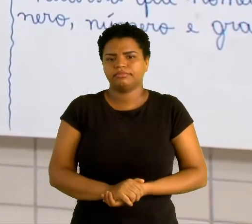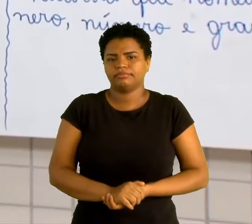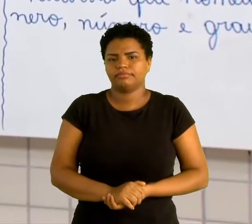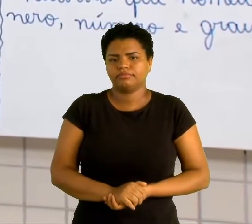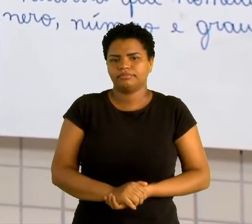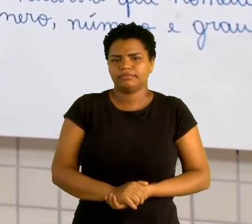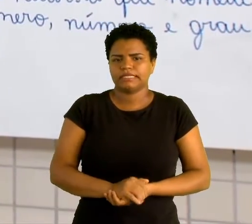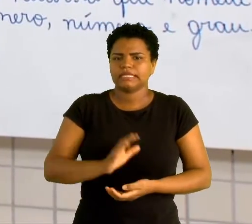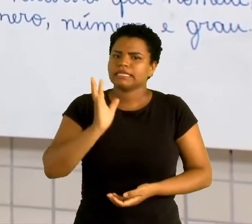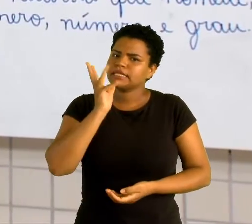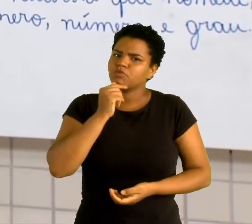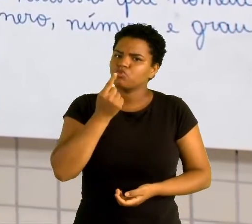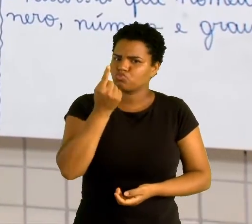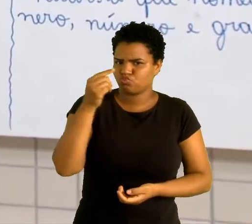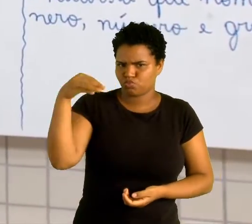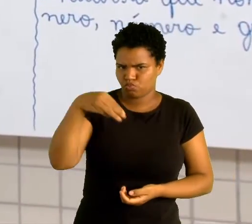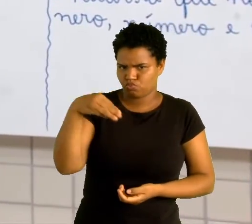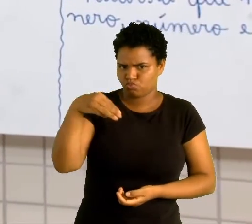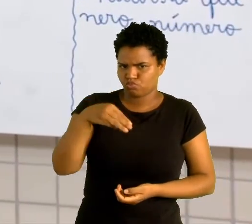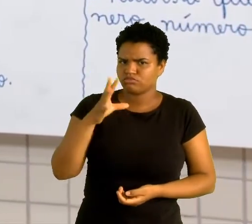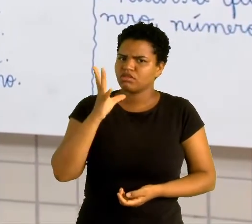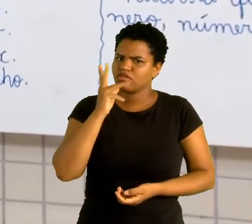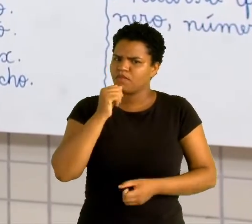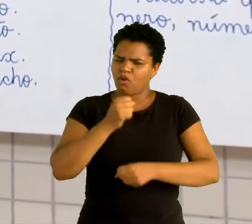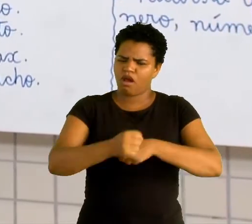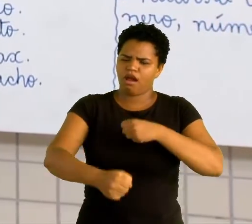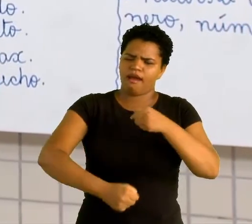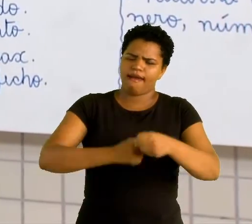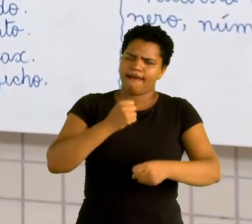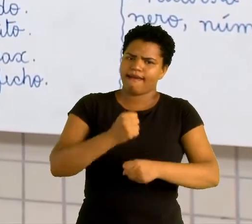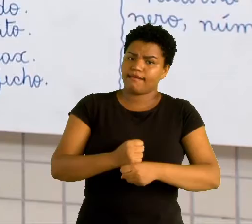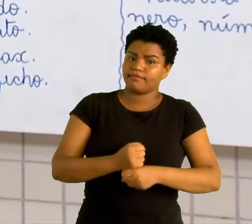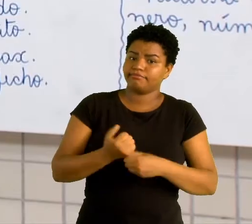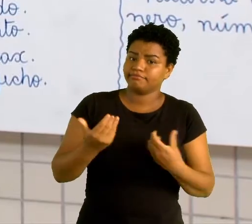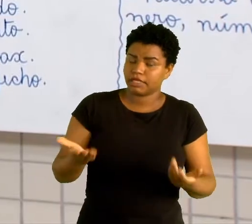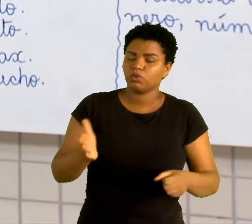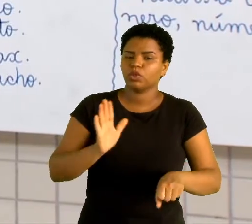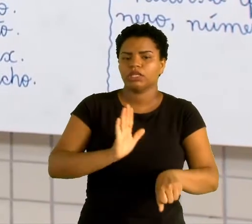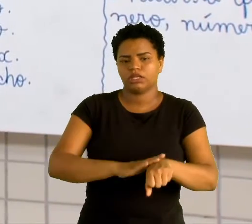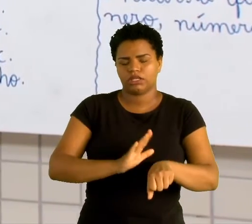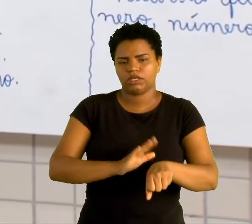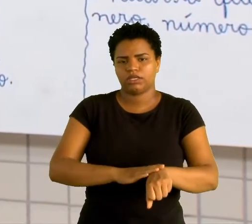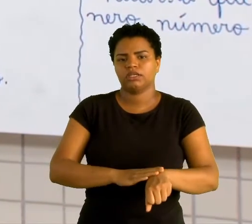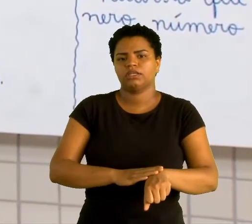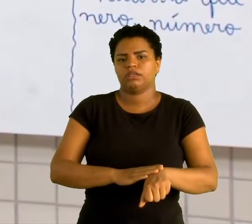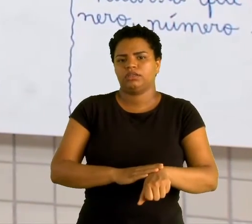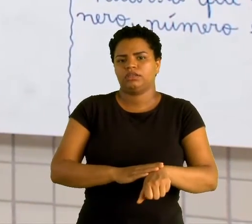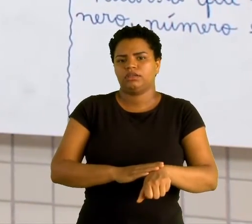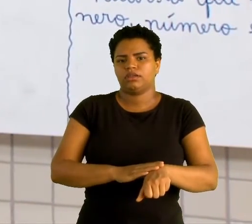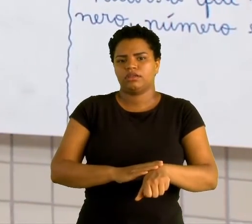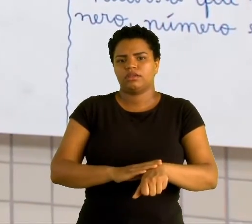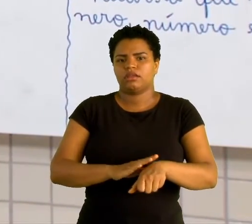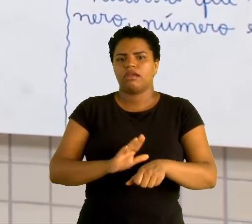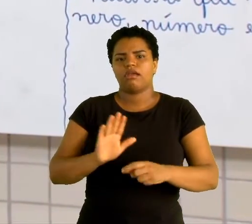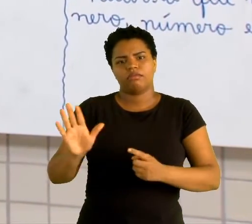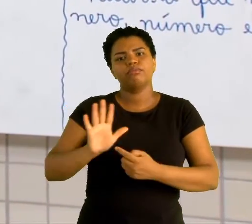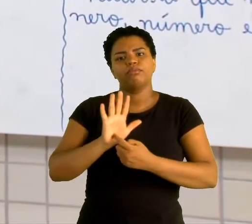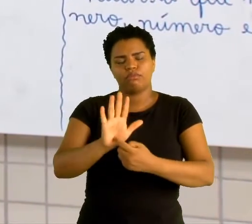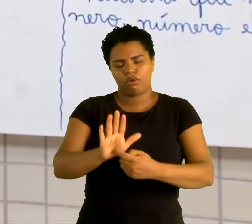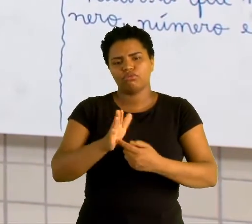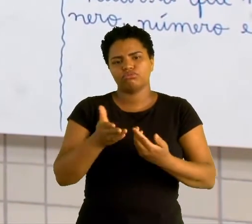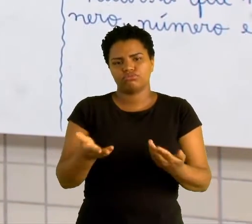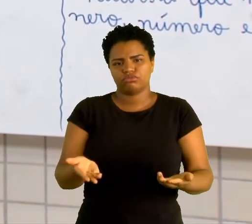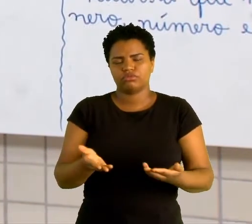demorou 1 minuto, demorou anos. Então, o tempo ele se refere a isto.